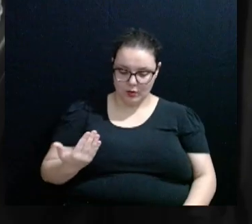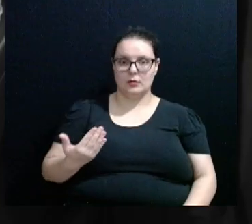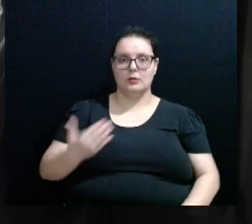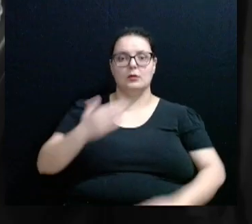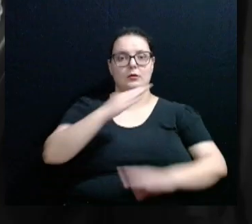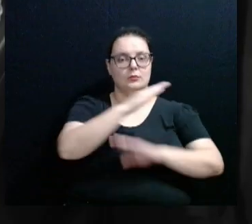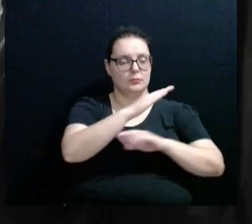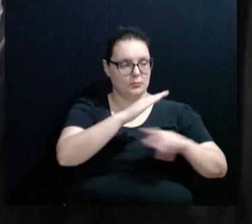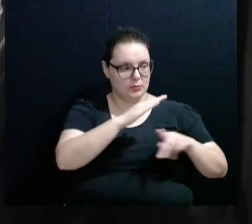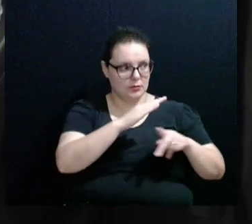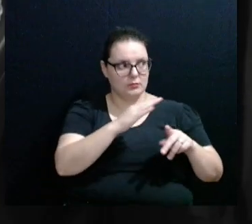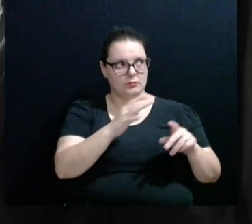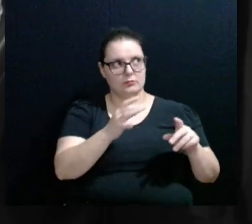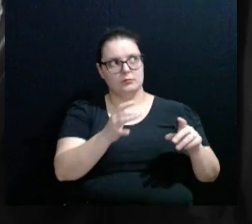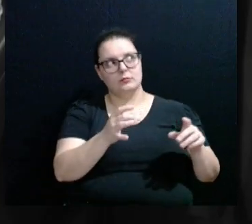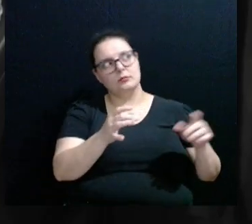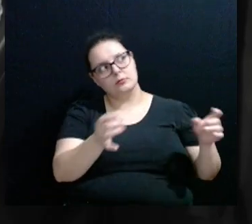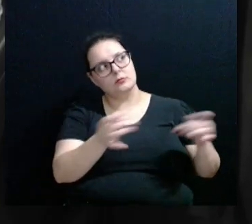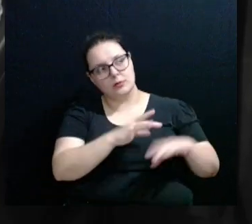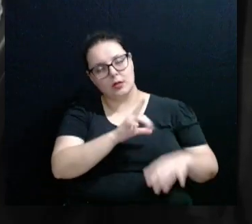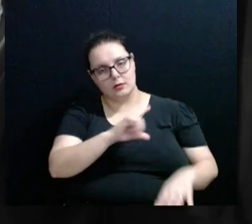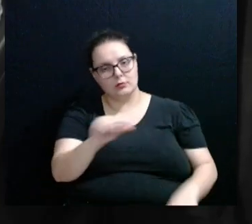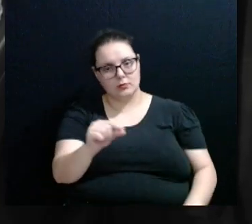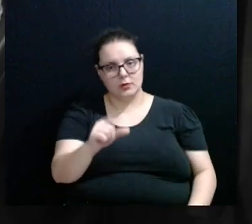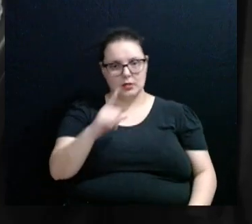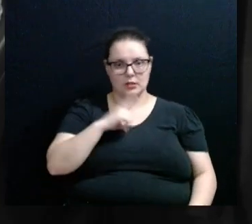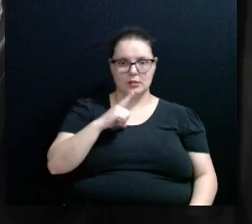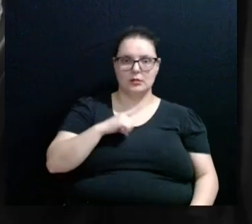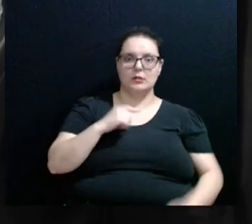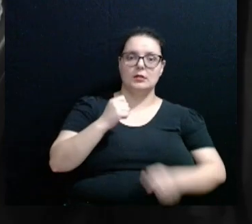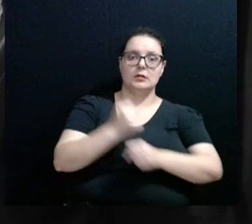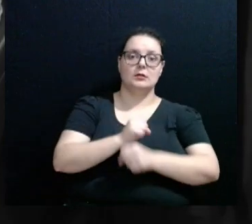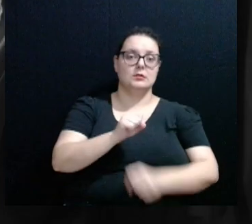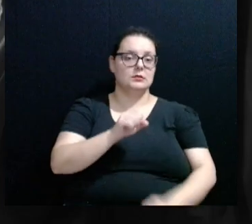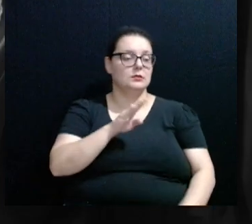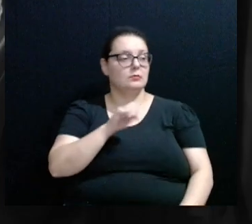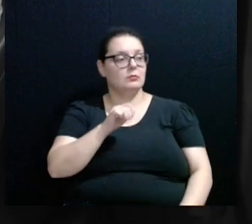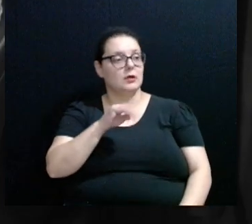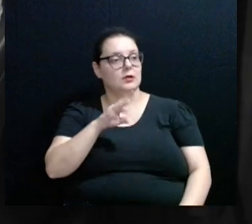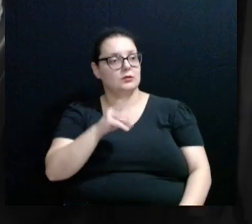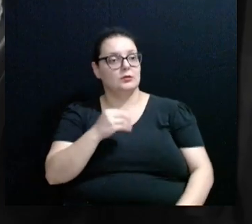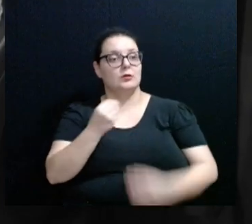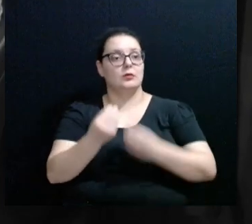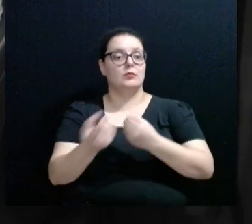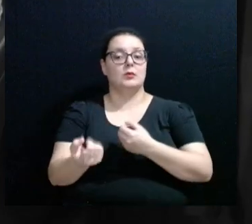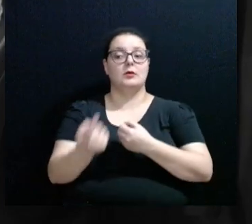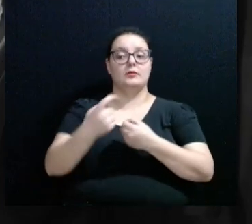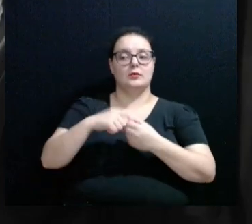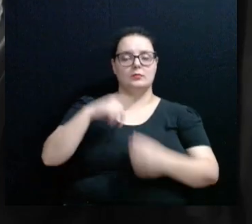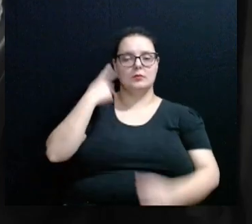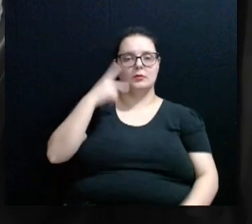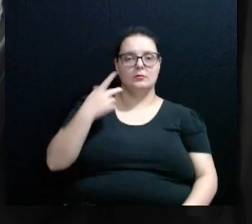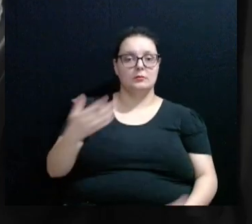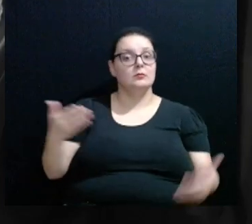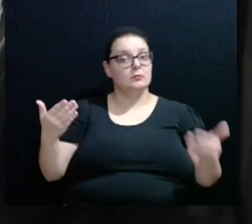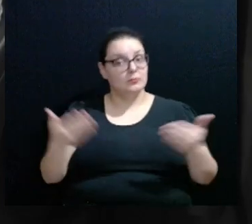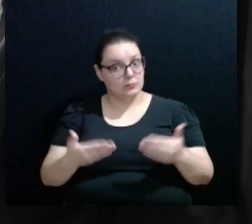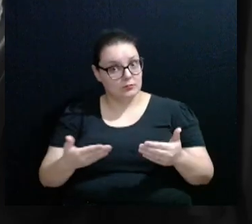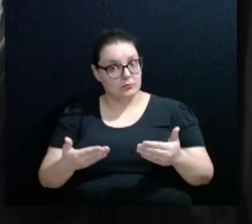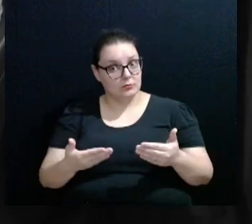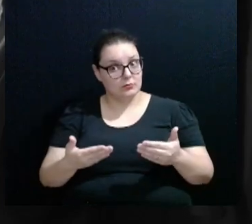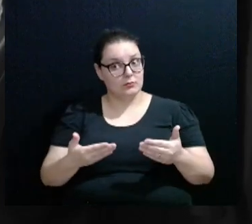assim, e você tem esse ano sabático, como que é a sua volta, então, a política da cidade, mas agora do lado